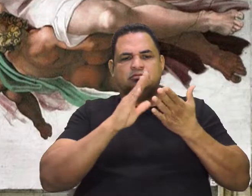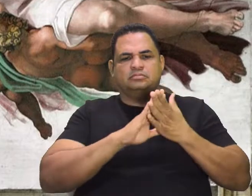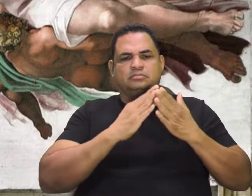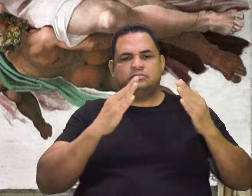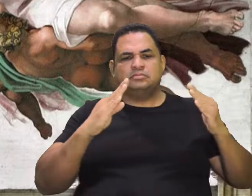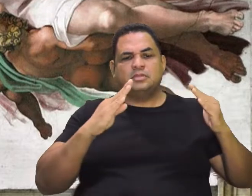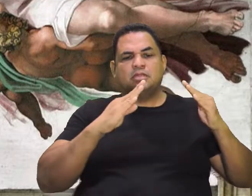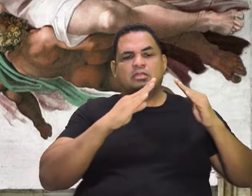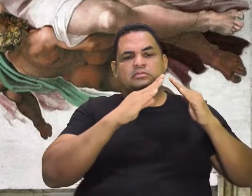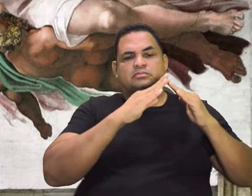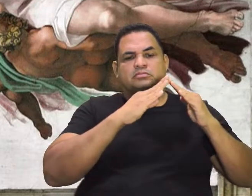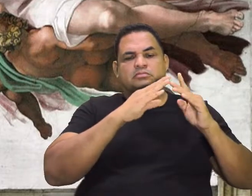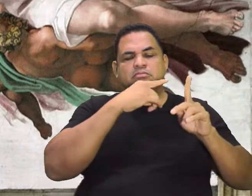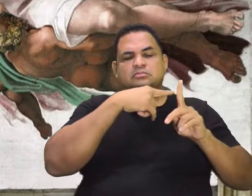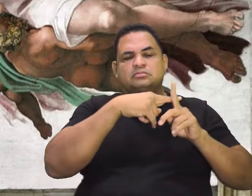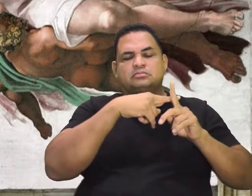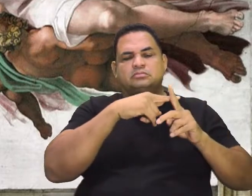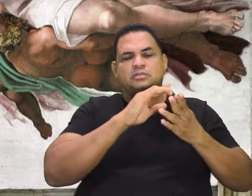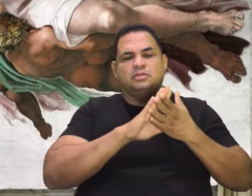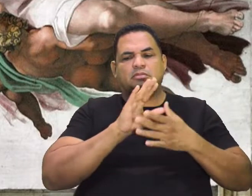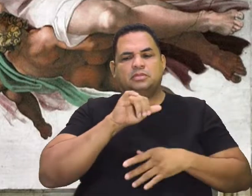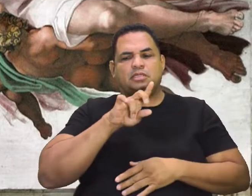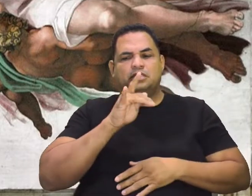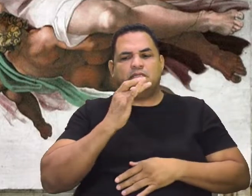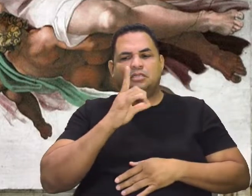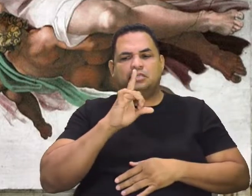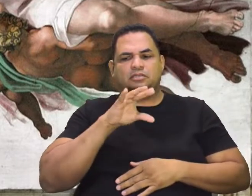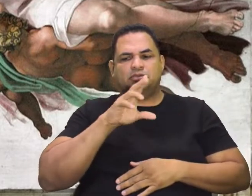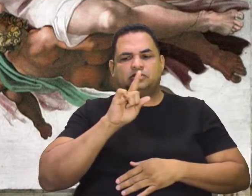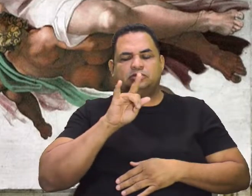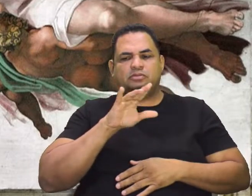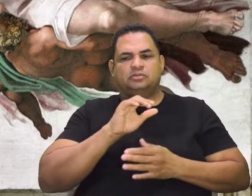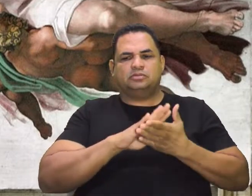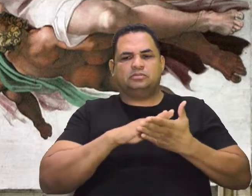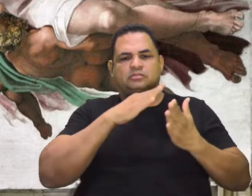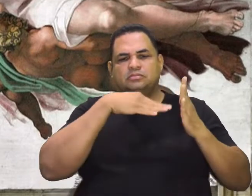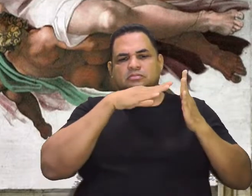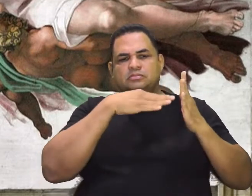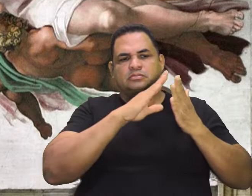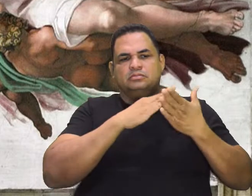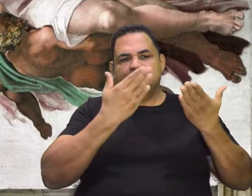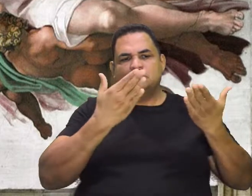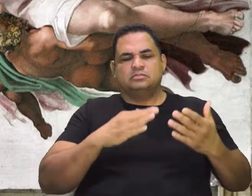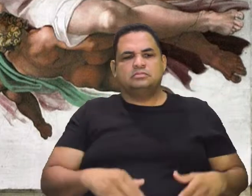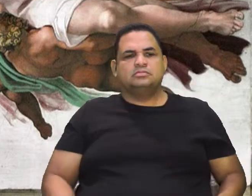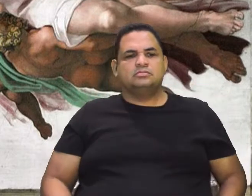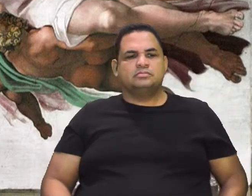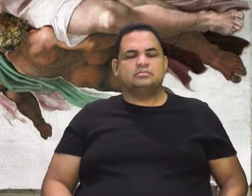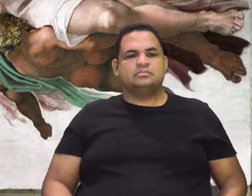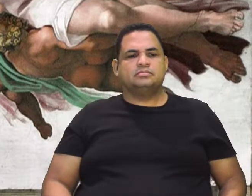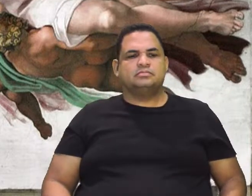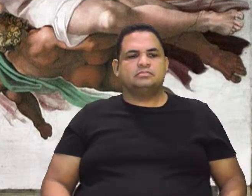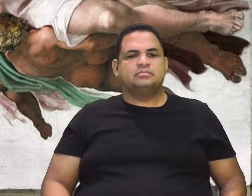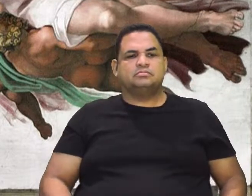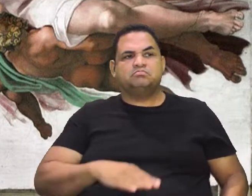Capela Sistina por Michelangelo. Michelangelo pinta essa imagem na Capela Sistina.